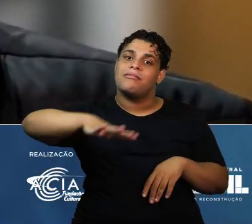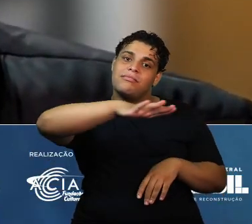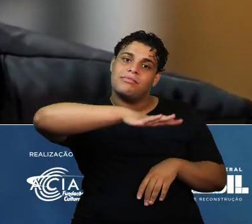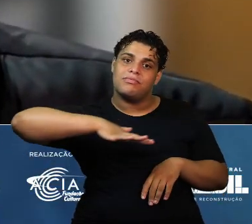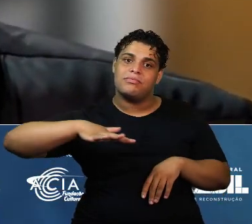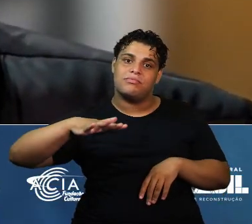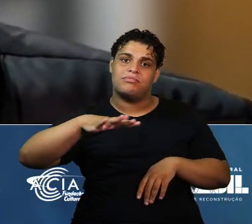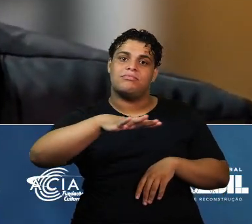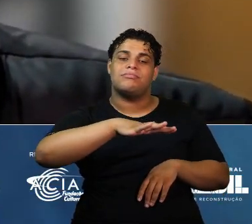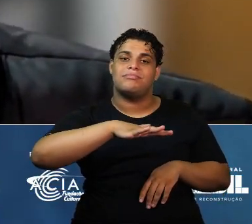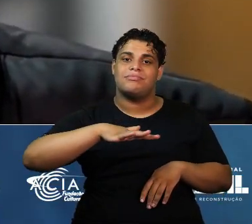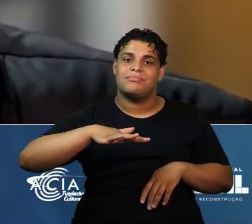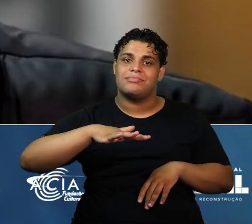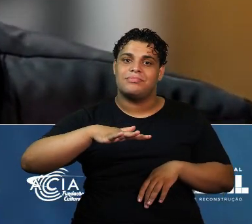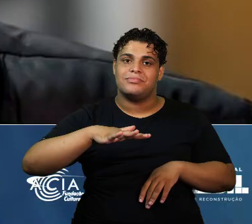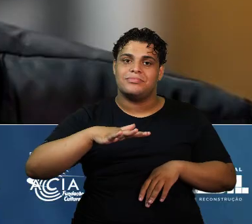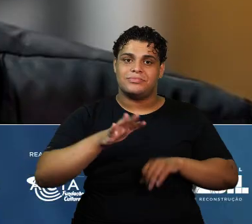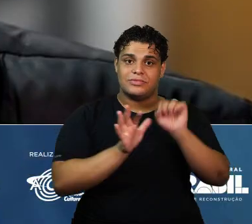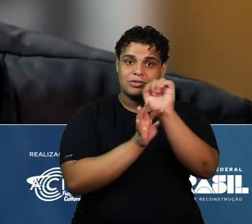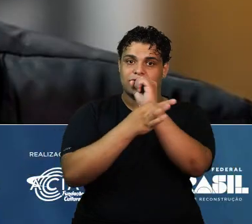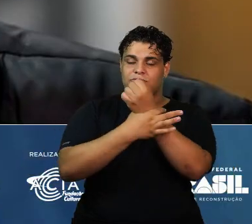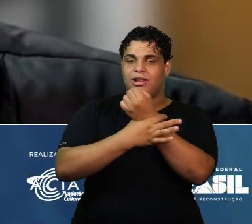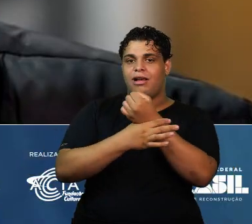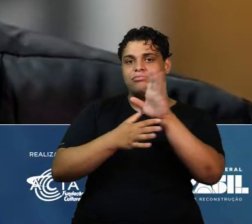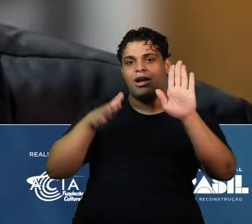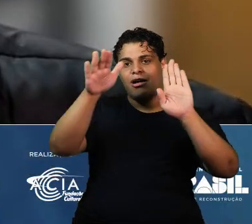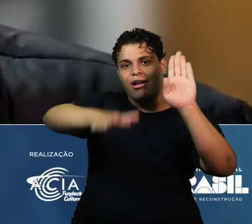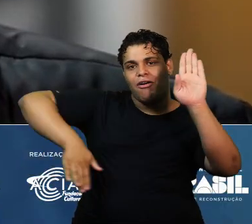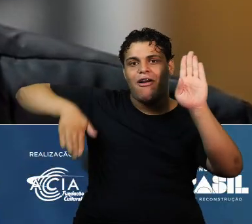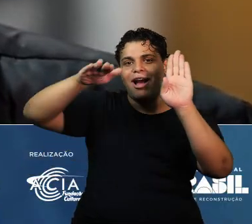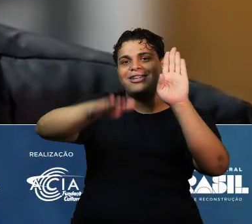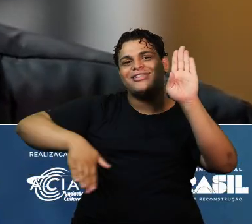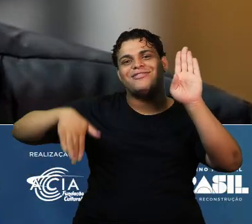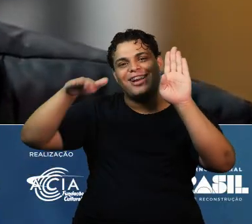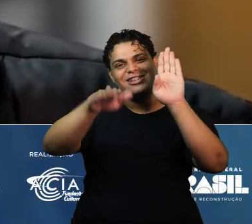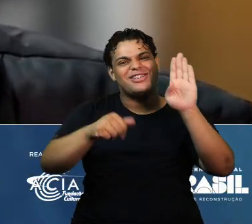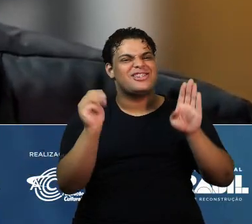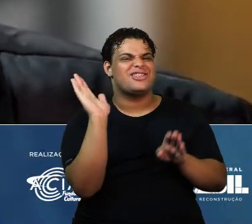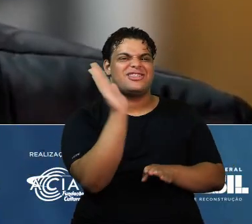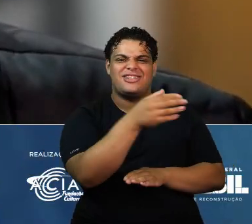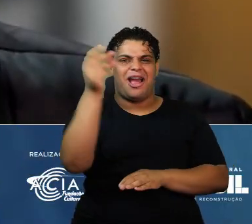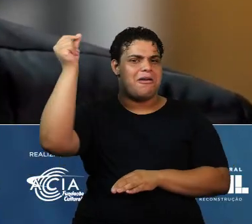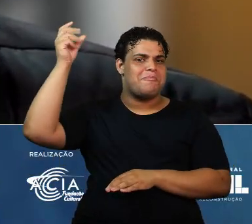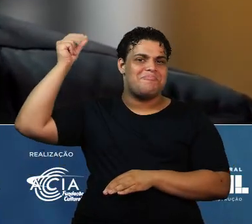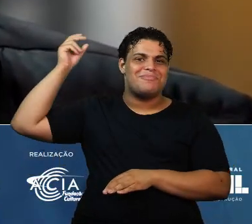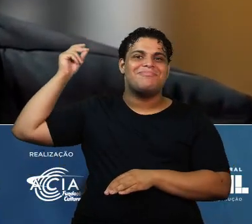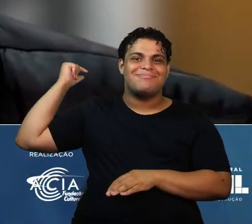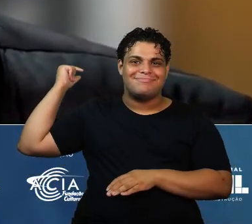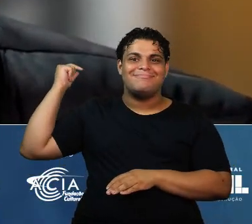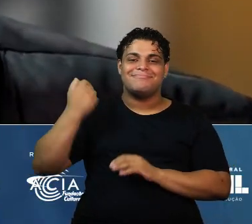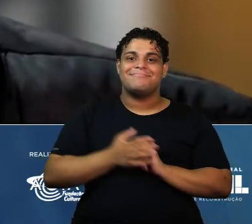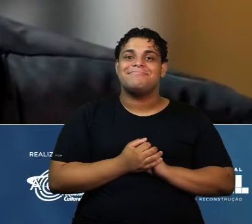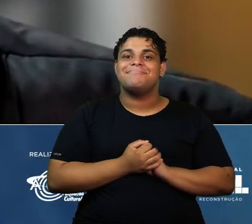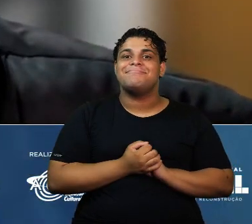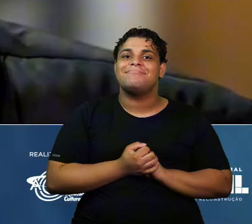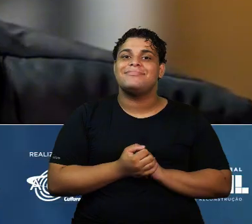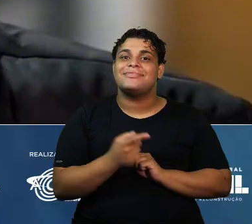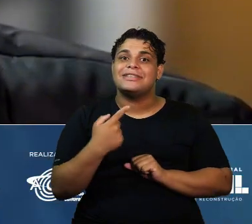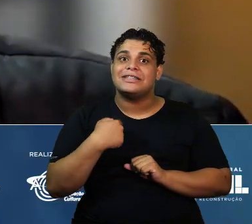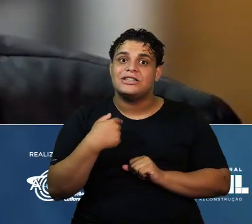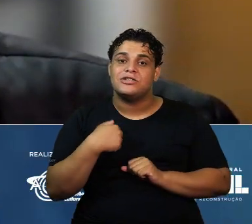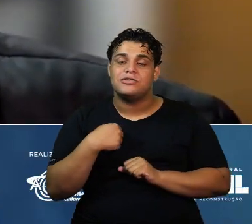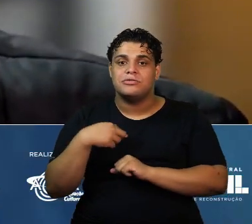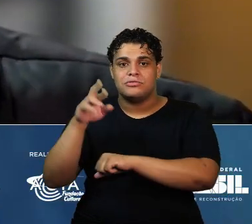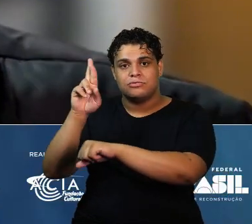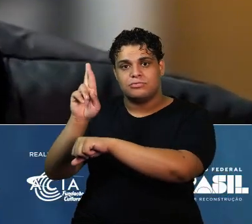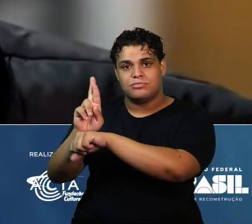é a segurança aquática, né? Eu trabalho com isso já há muito tempo. Eu sou diretor